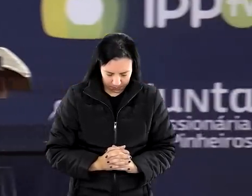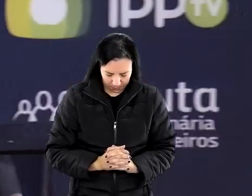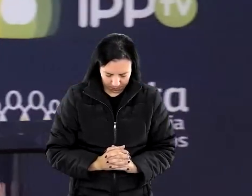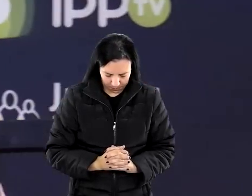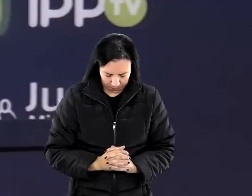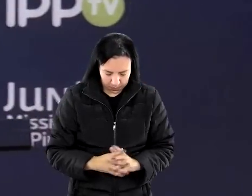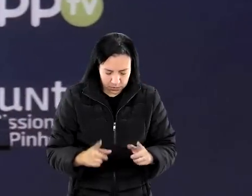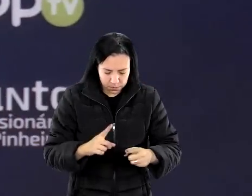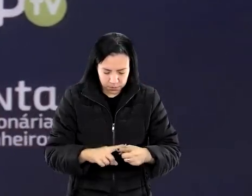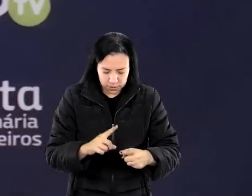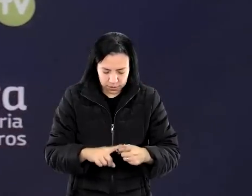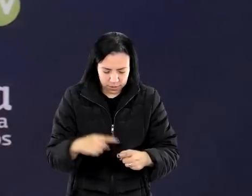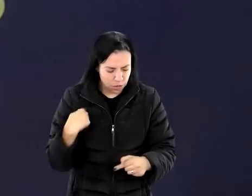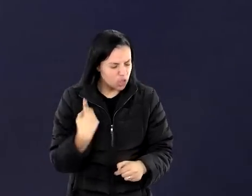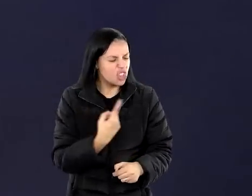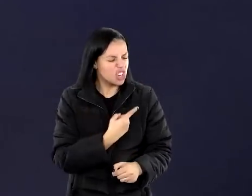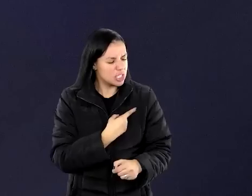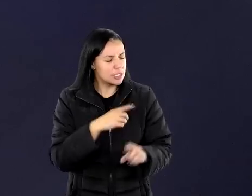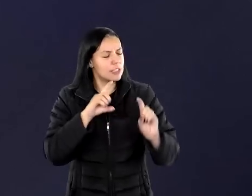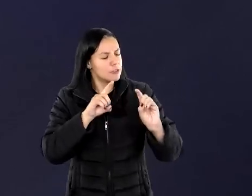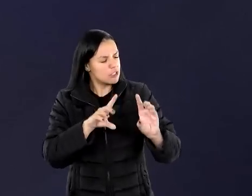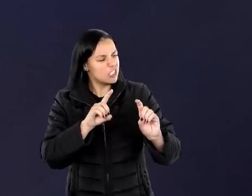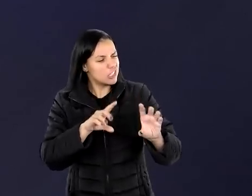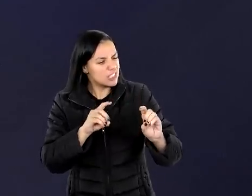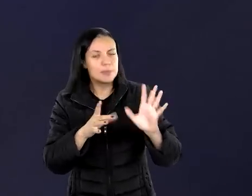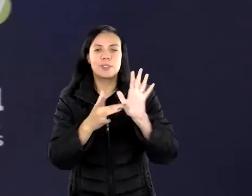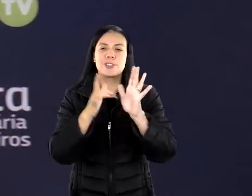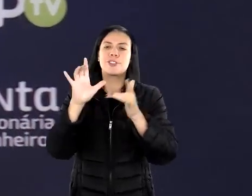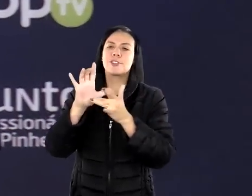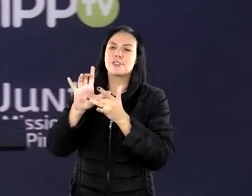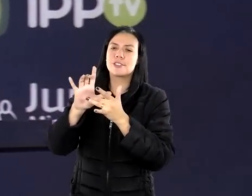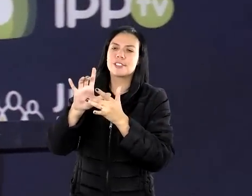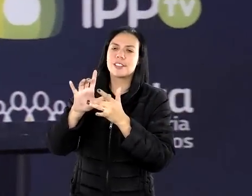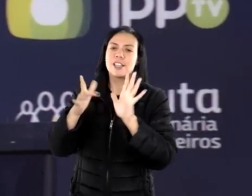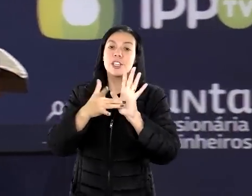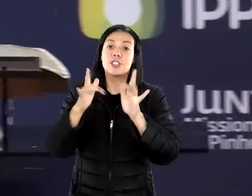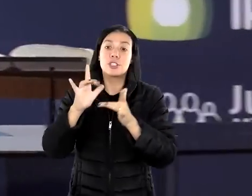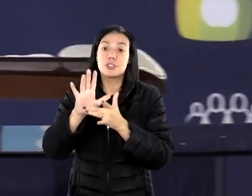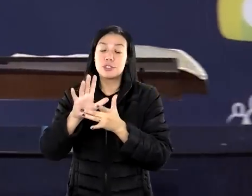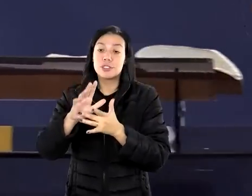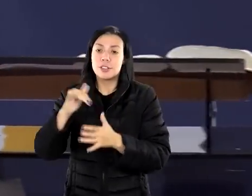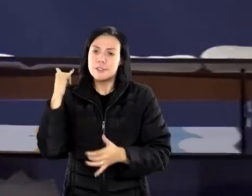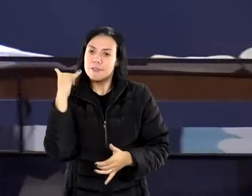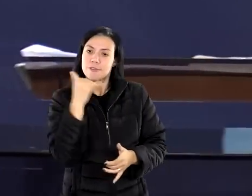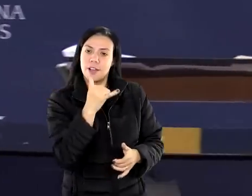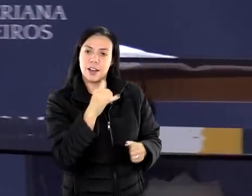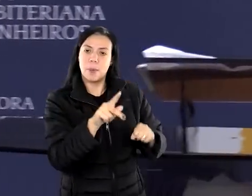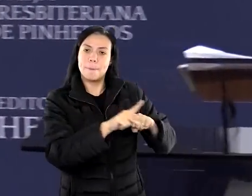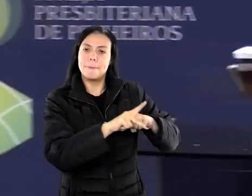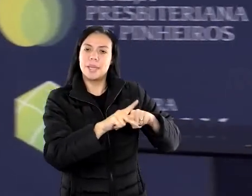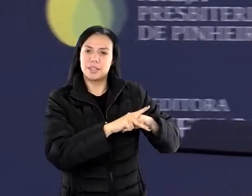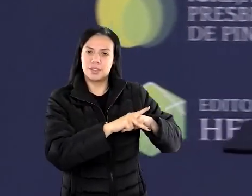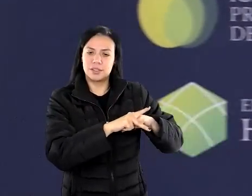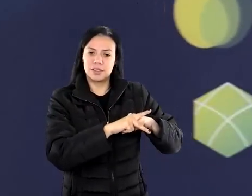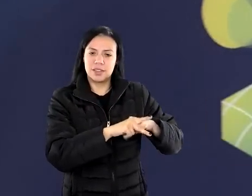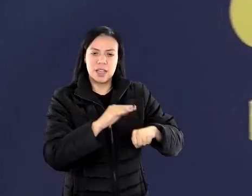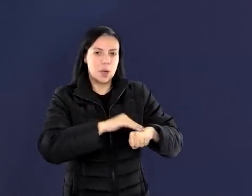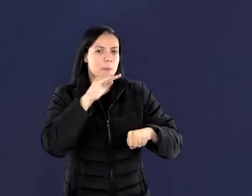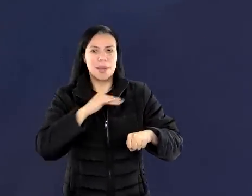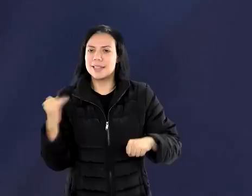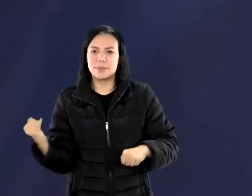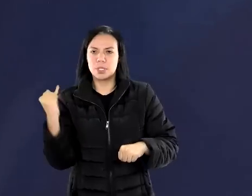Porque para você ser um discípulo de Jesus, Jesus disse para Pedro, necessário é que o Filho do Homem seja